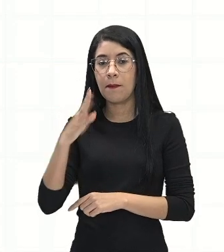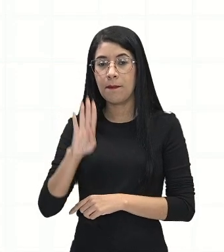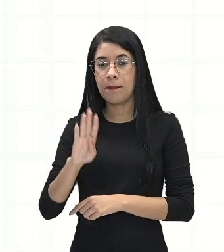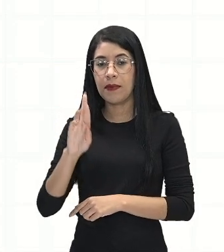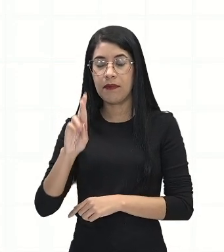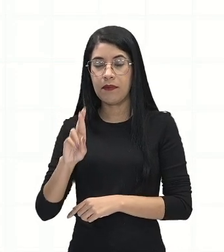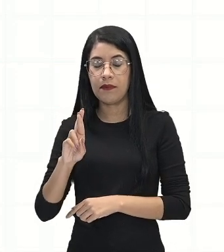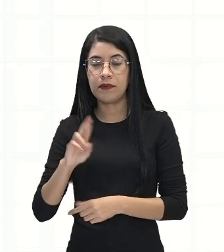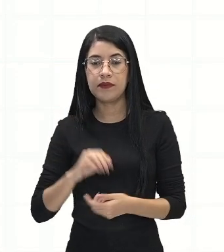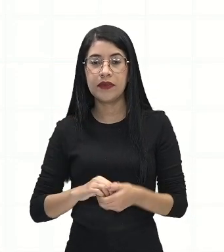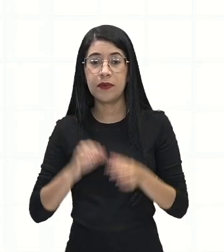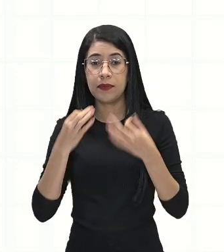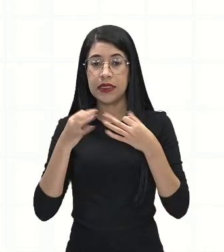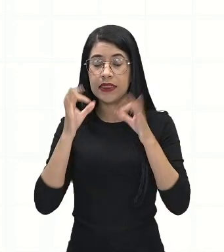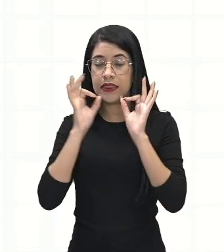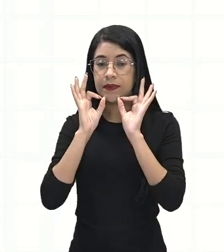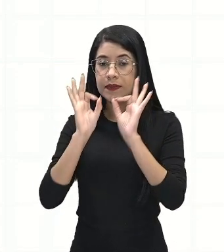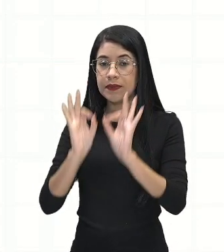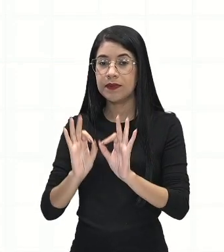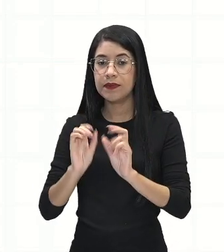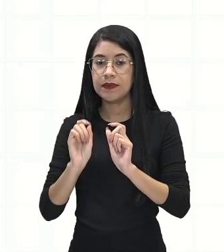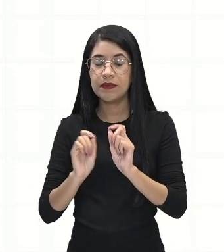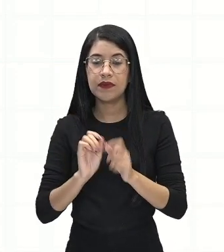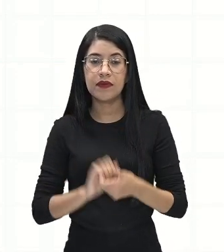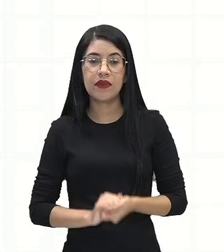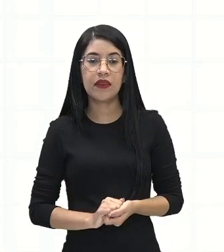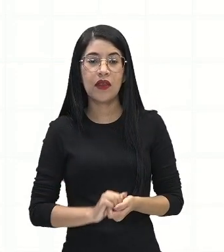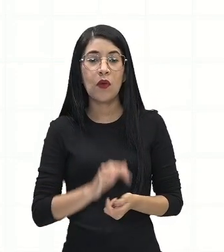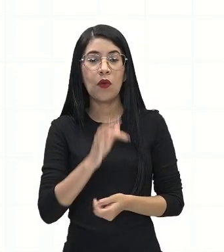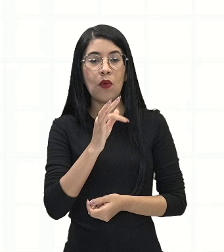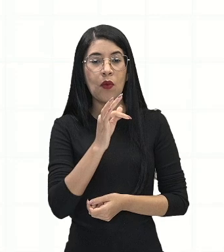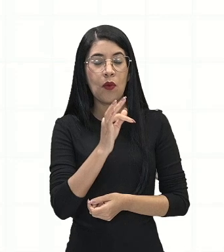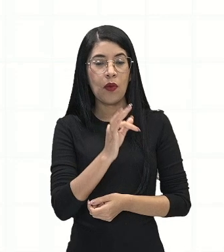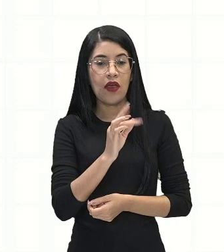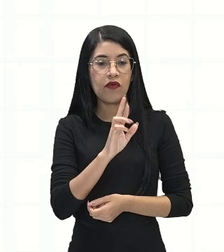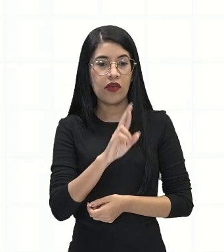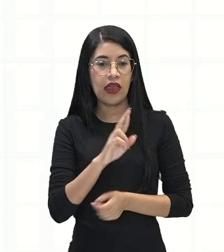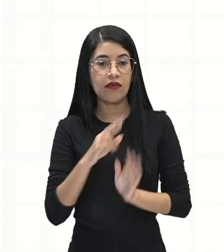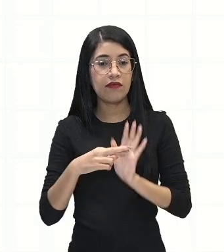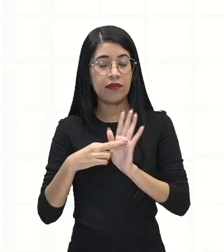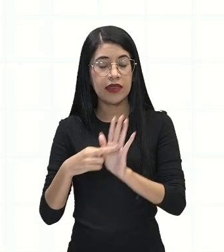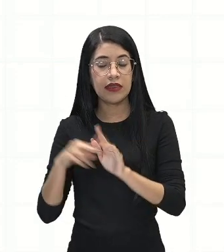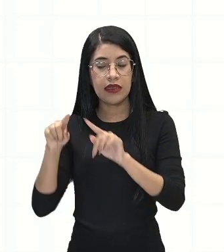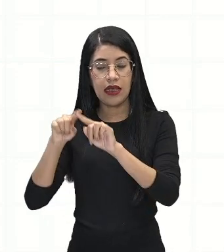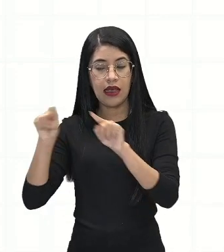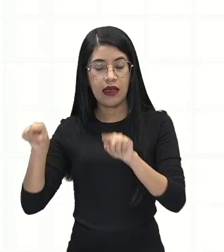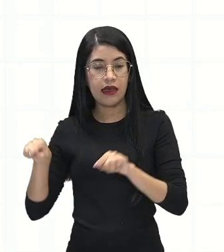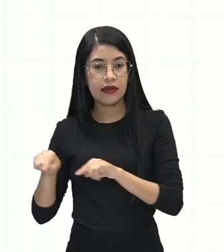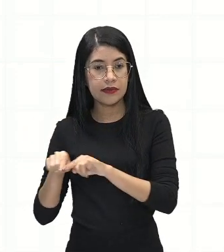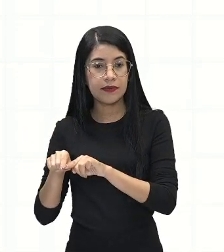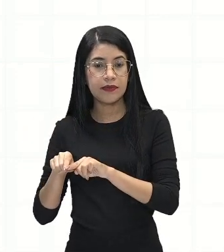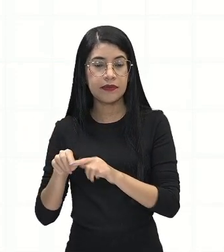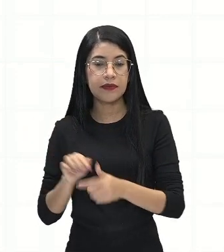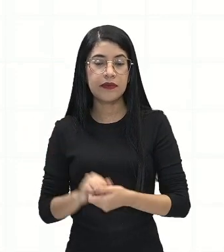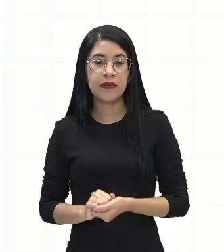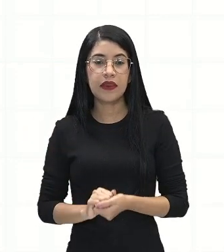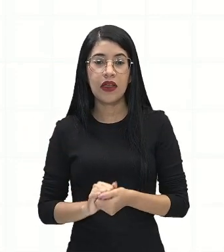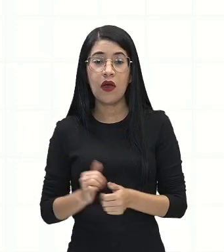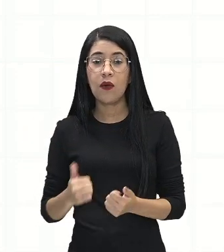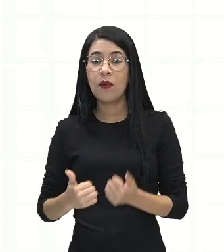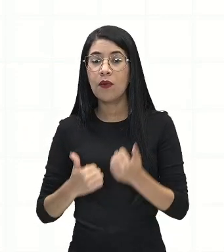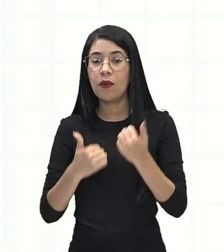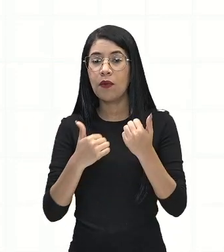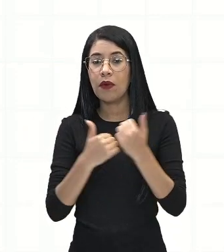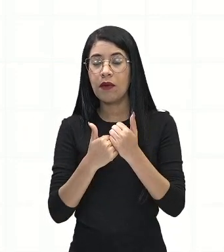BR. Então, presta aí atenção. Força resistente é a caixa pesada, né? A gente tem aqui desse ponto de